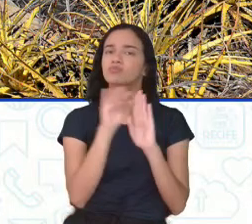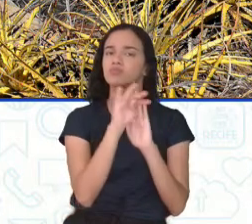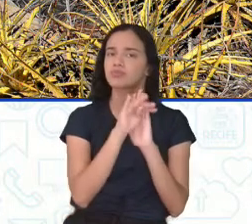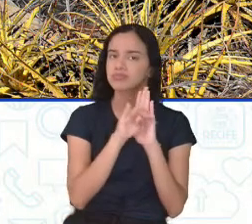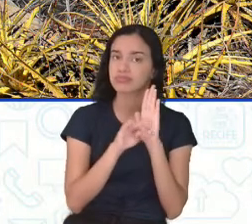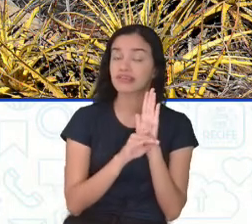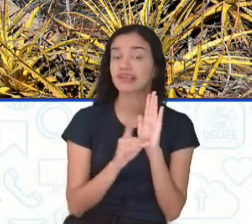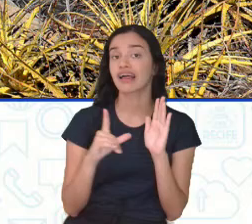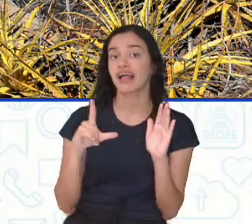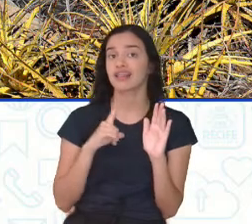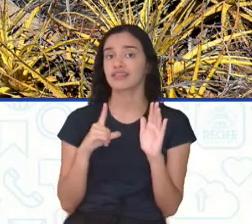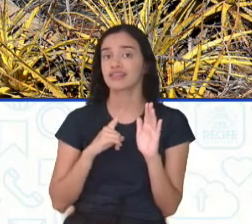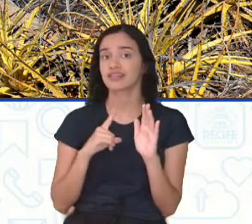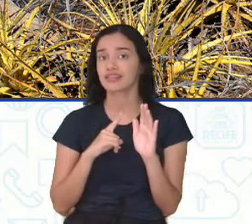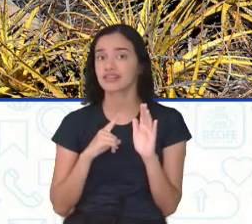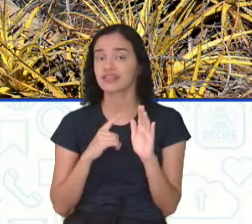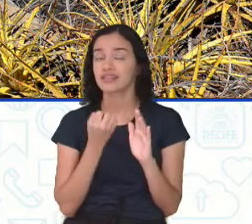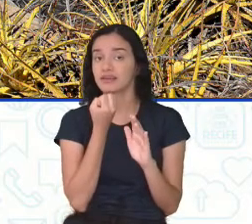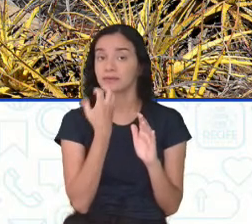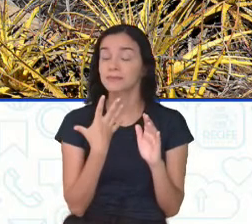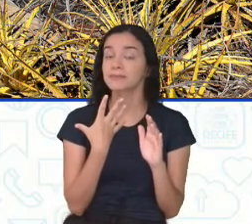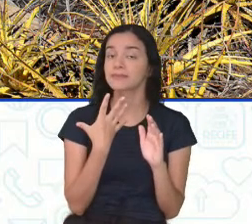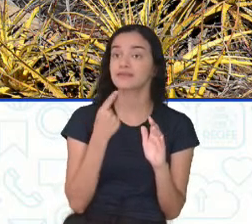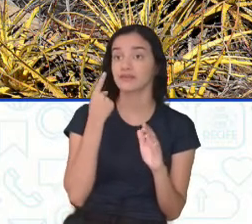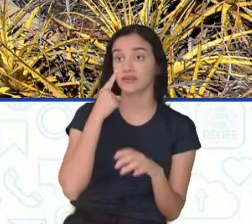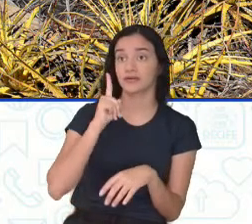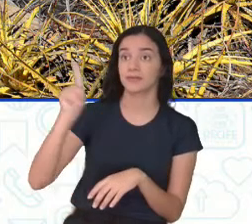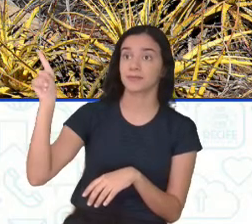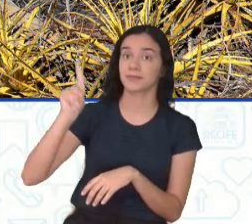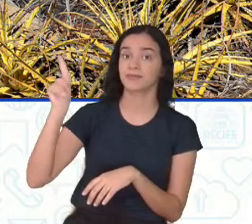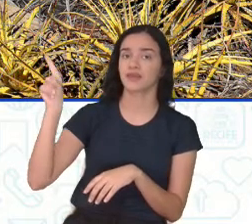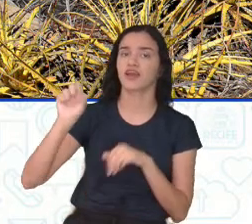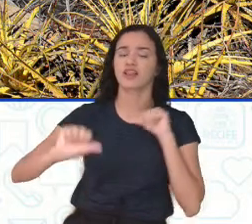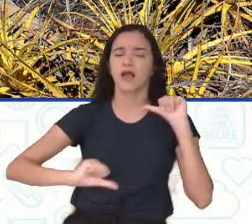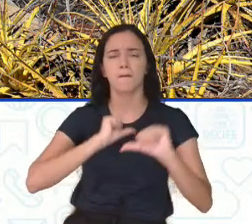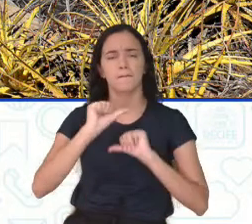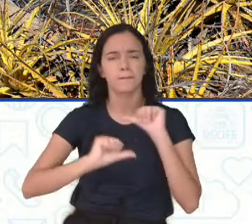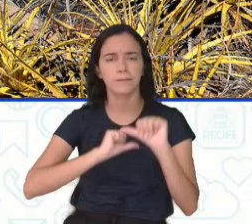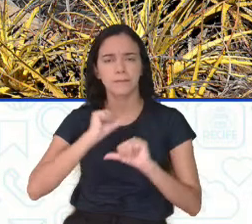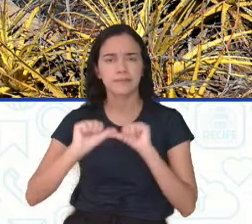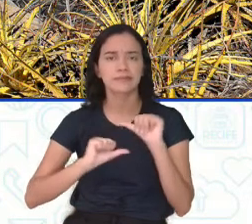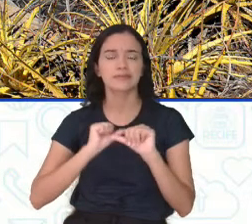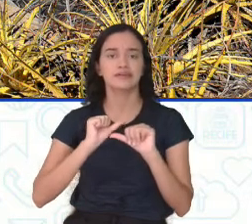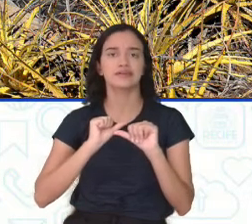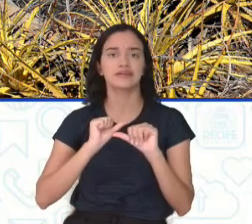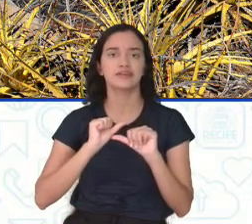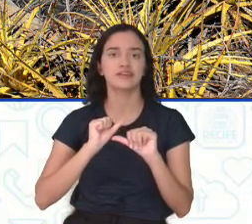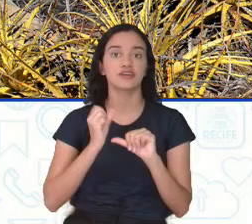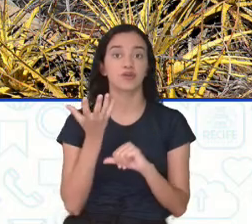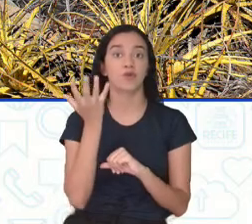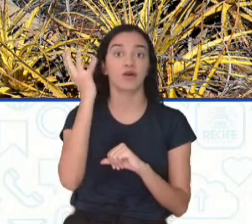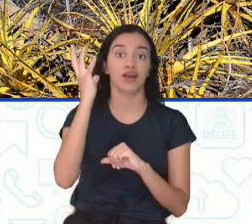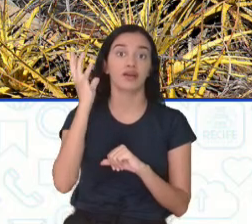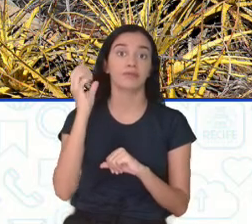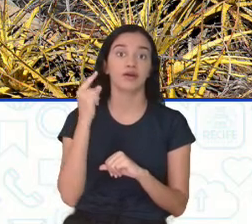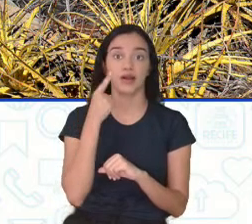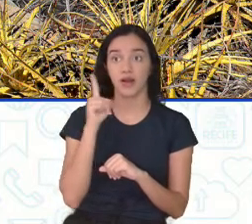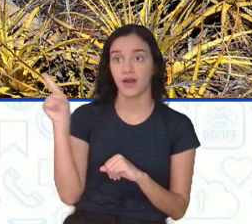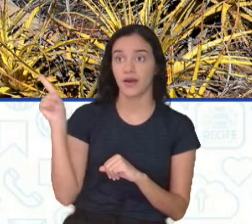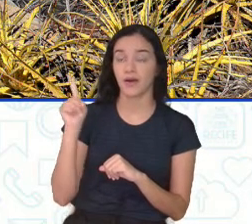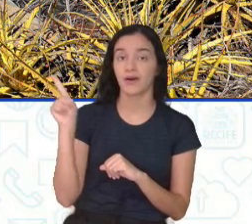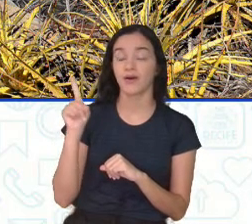fatores do clima, que vão estar ali o quê? Ó? Alterando, que vai estar ali estabelecendo esse clima. Olha só,